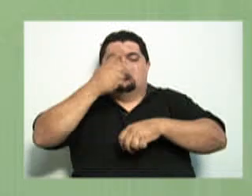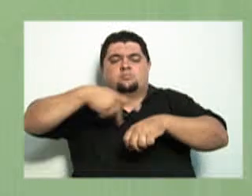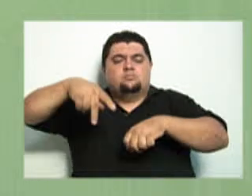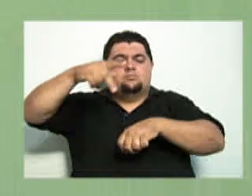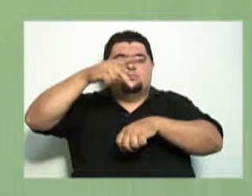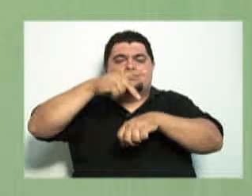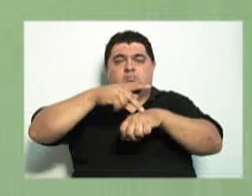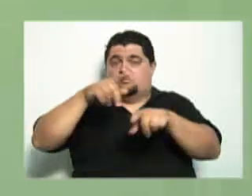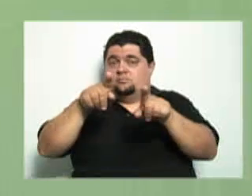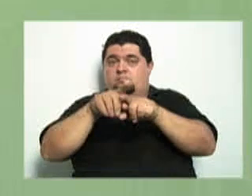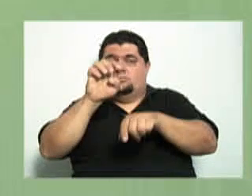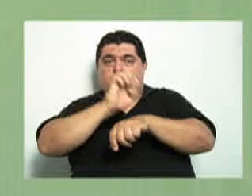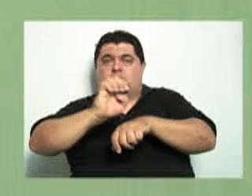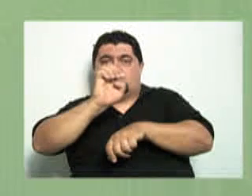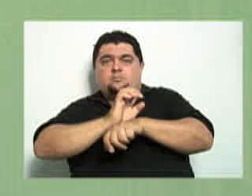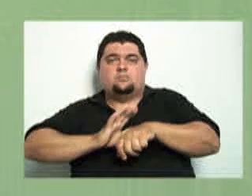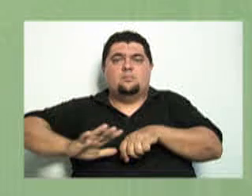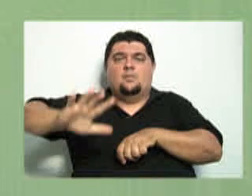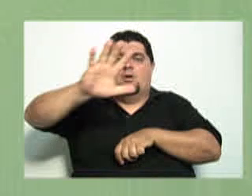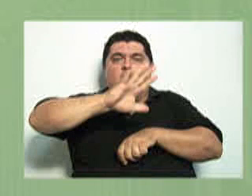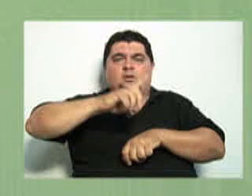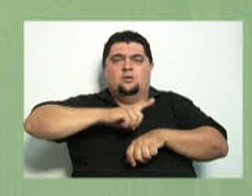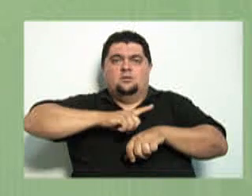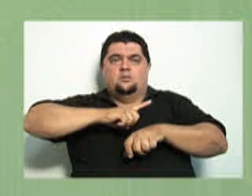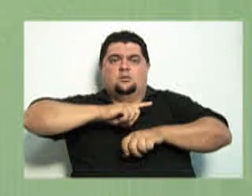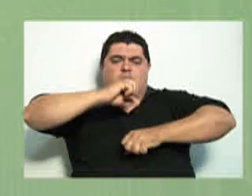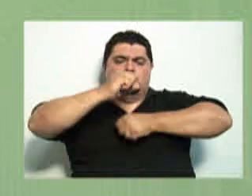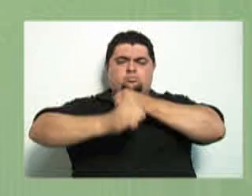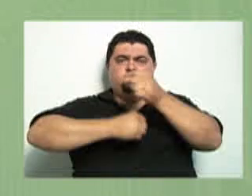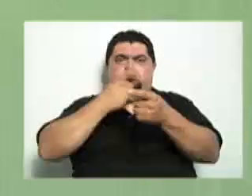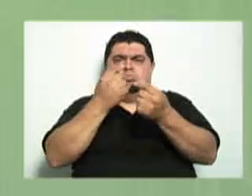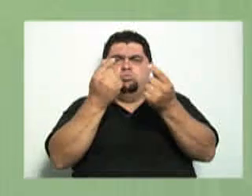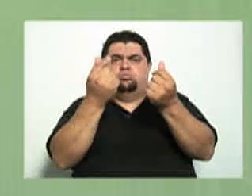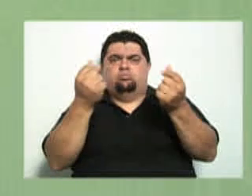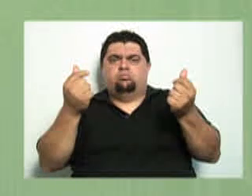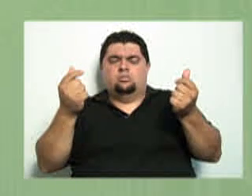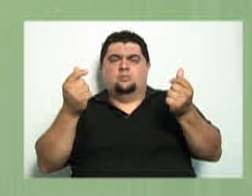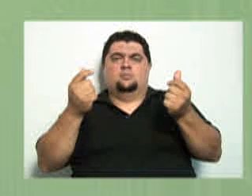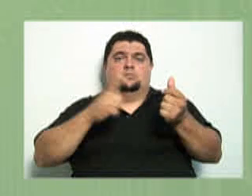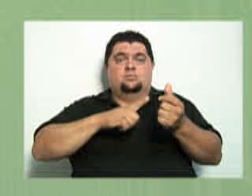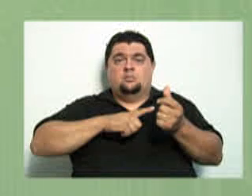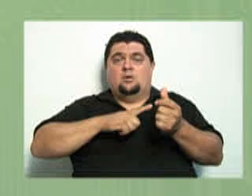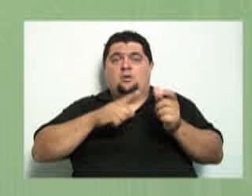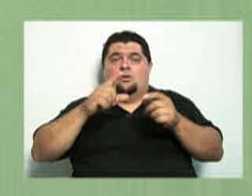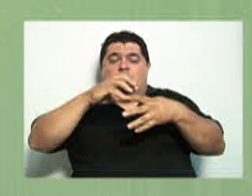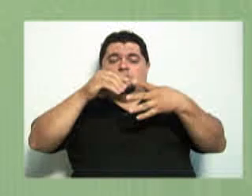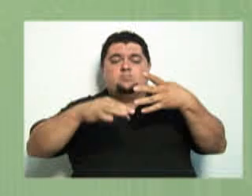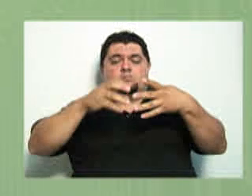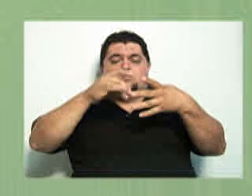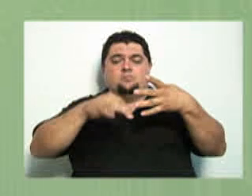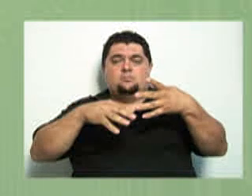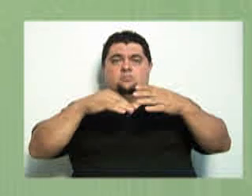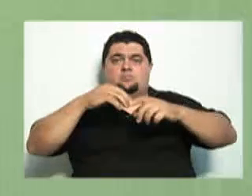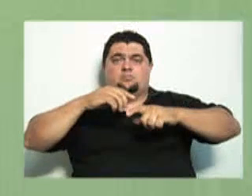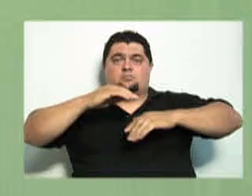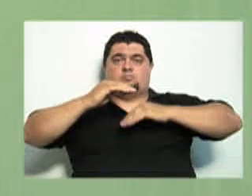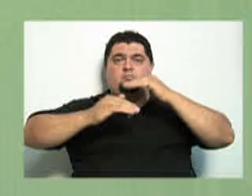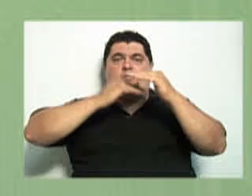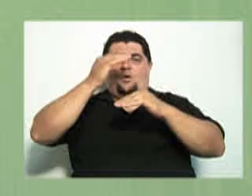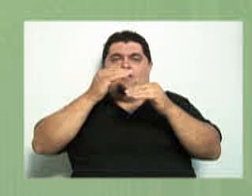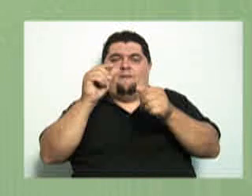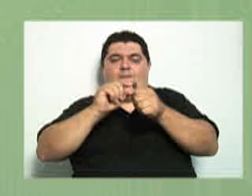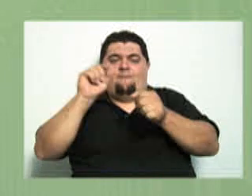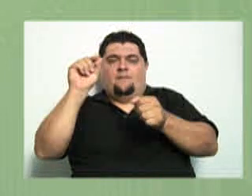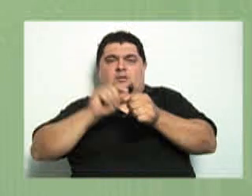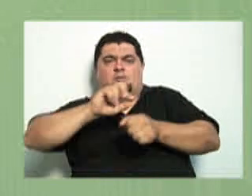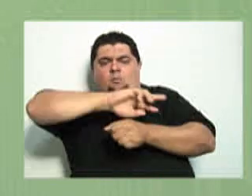ou estados-nação que realizam sua revolução capitalista e se caracteriza pelo aumento sustentado da